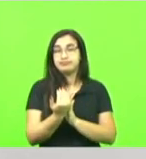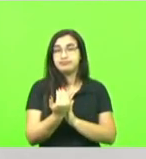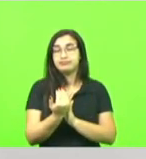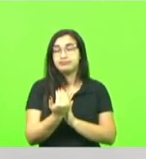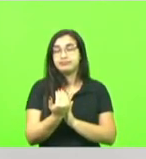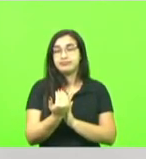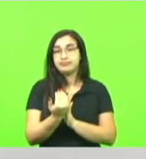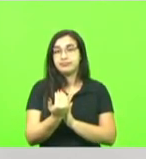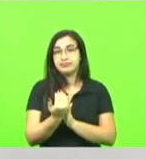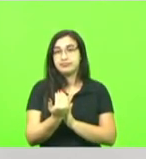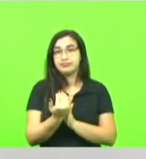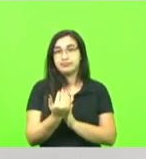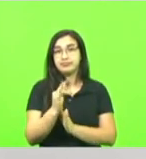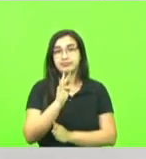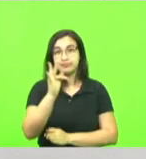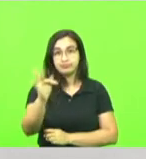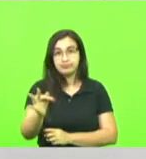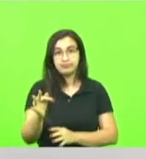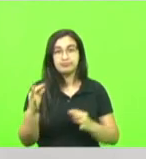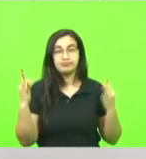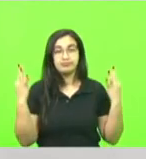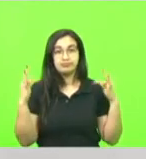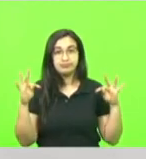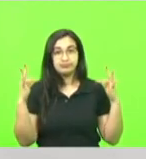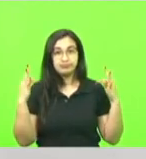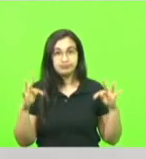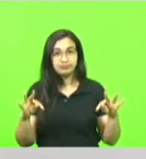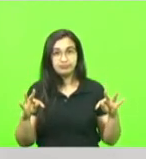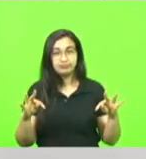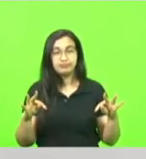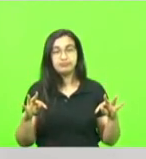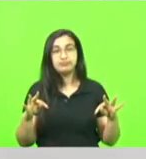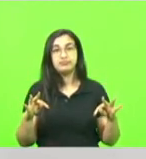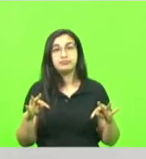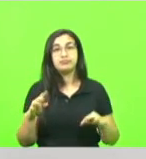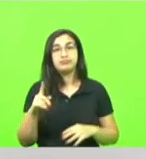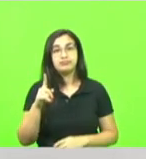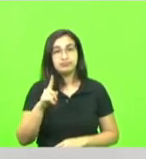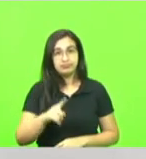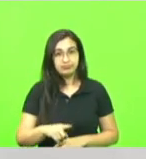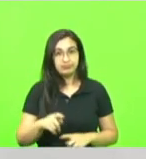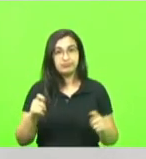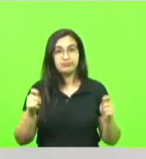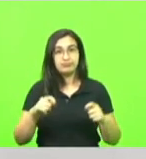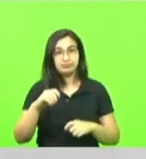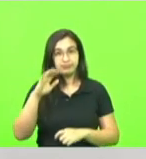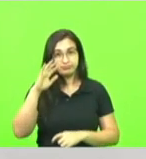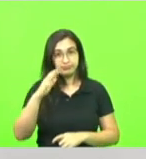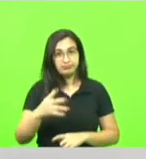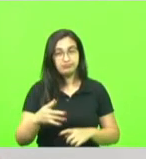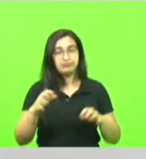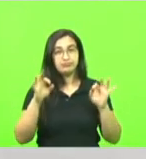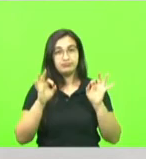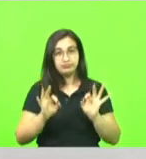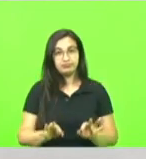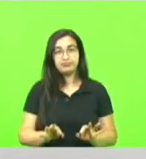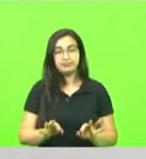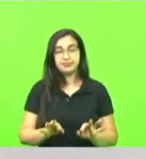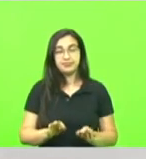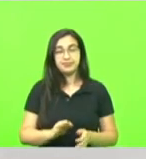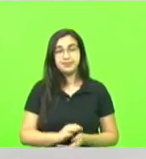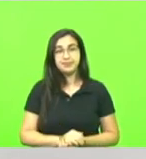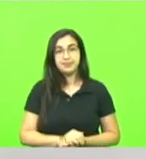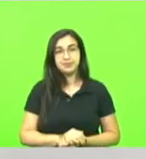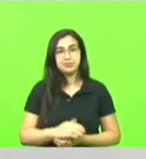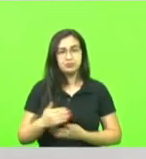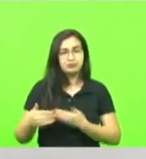ao futuro turismo que vai ser uma realidade nesse município e que contempla, como eu